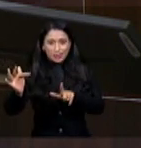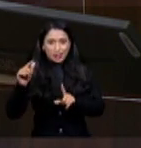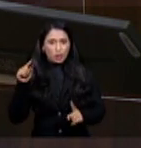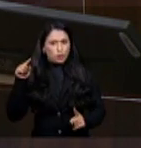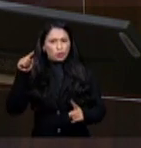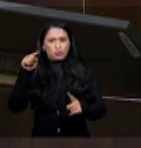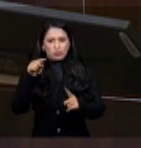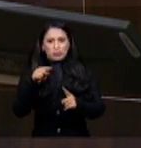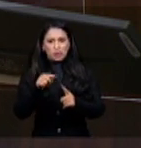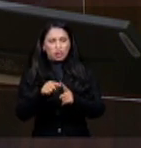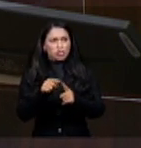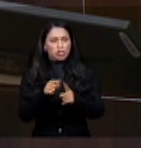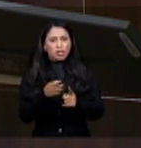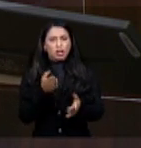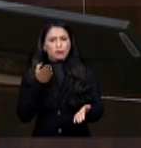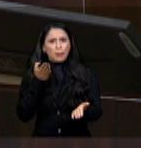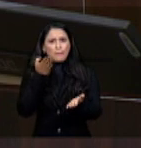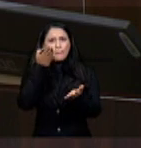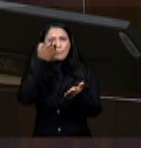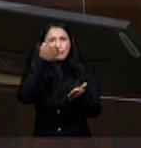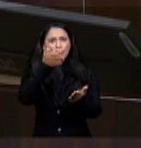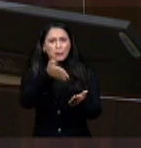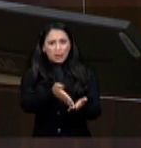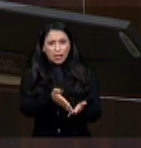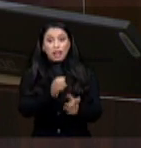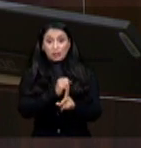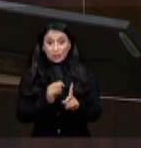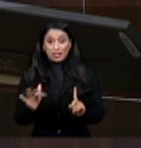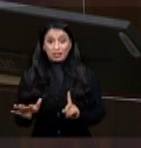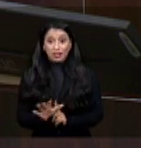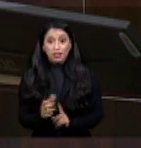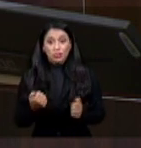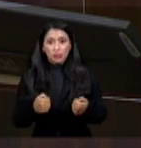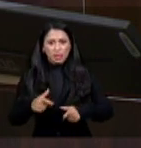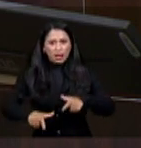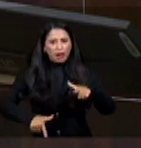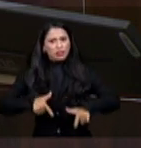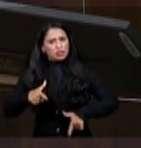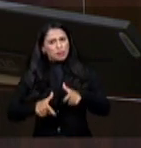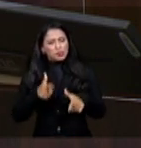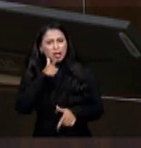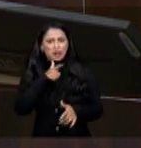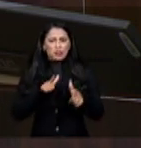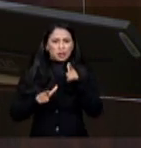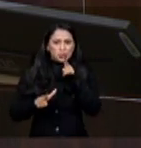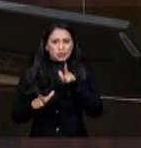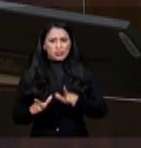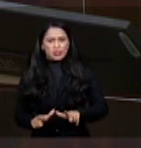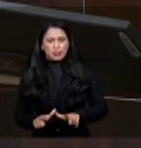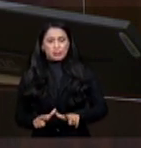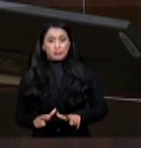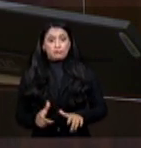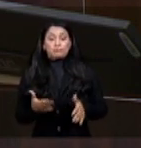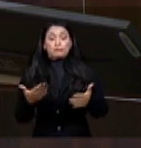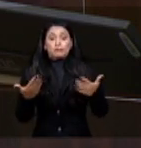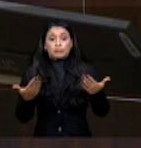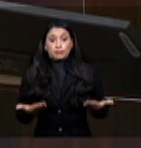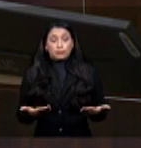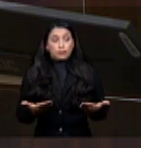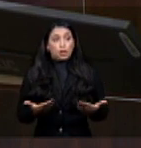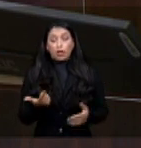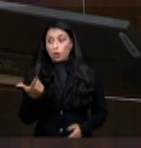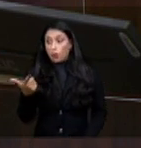um projeto um Norte que a sociedade deve almejar e trabalhar para construir por quê Porque é na abertura